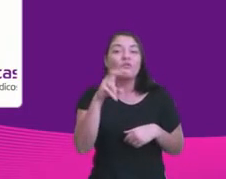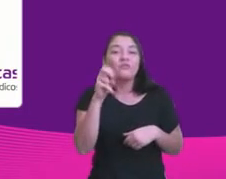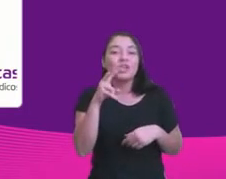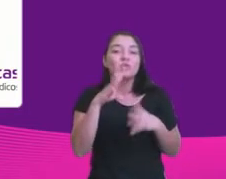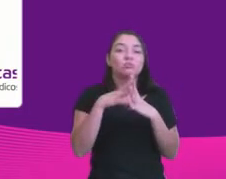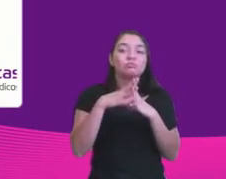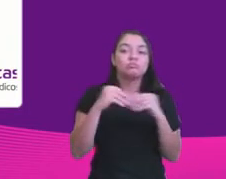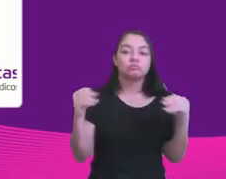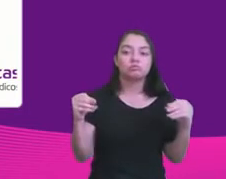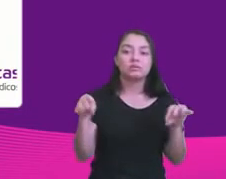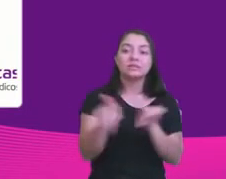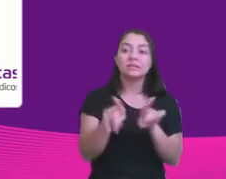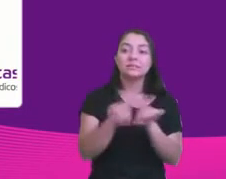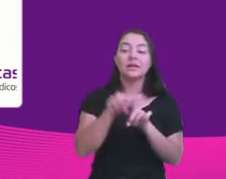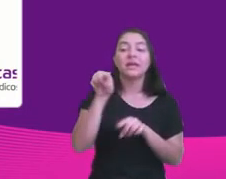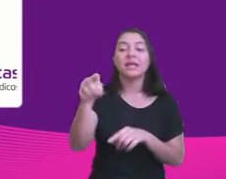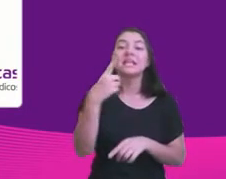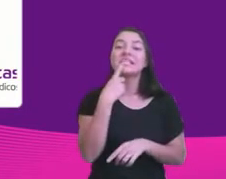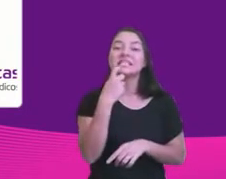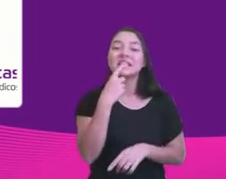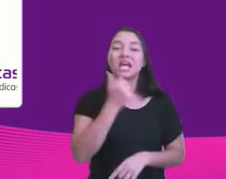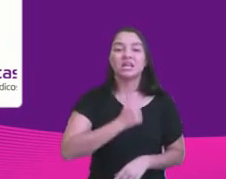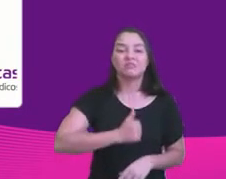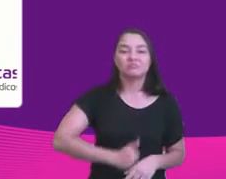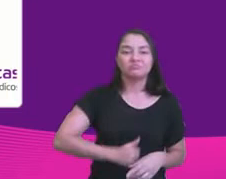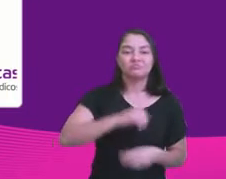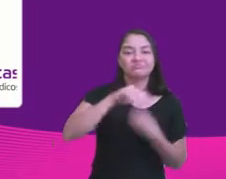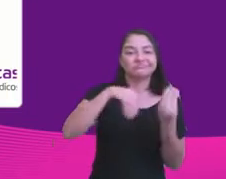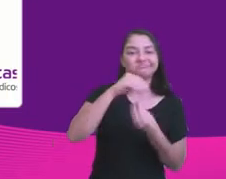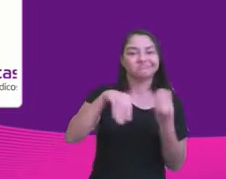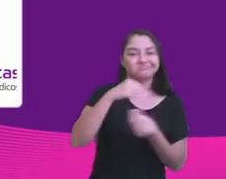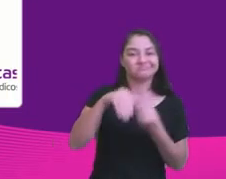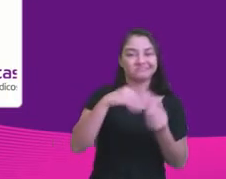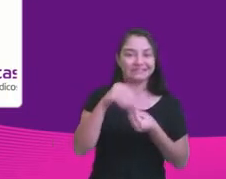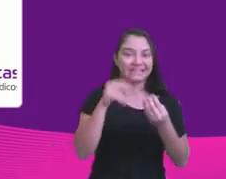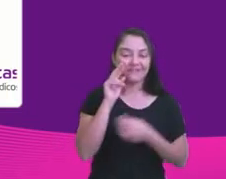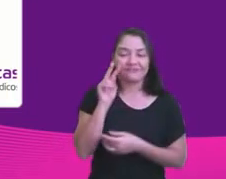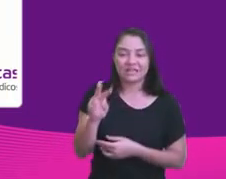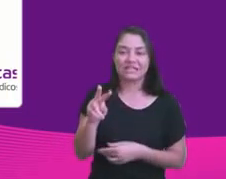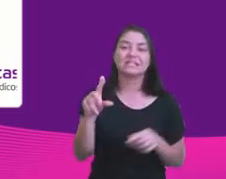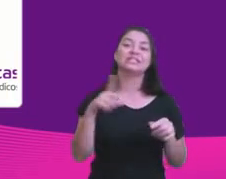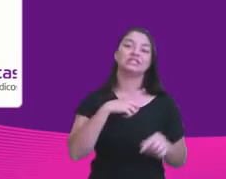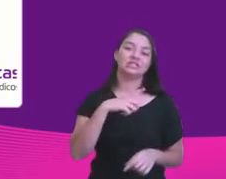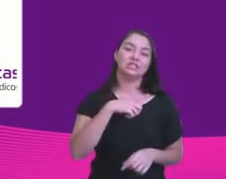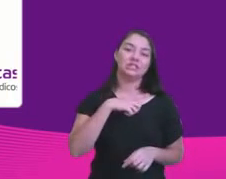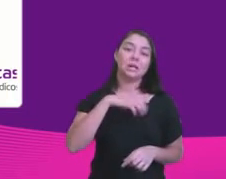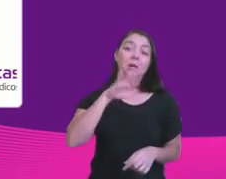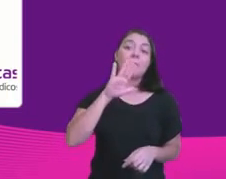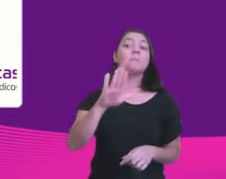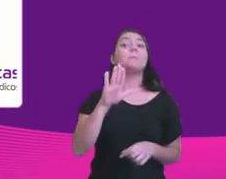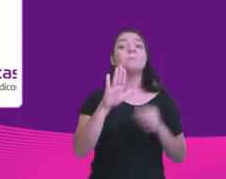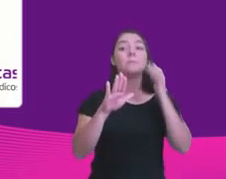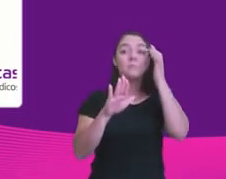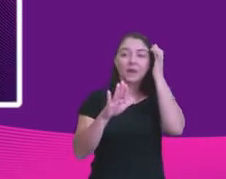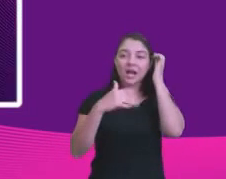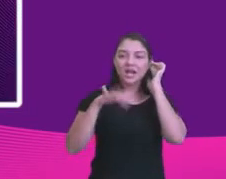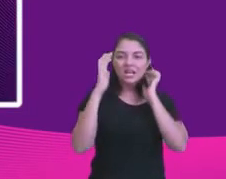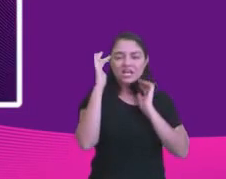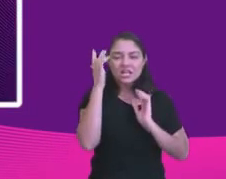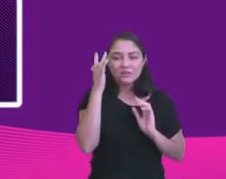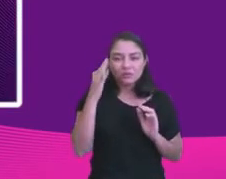queixa de sangramento, sangue nas fezes, algum desconforto, né? Sem suspeita de